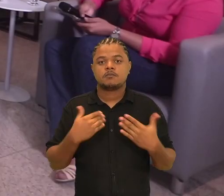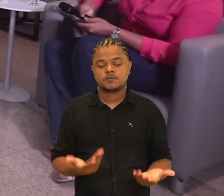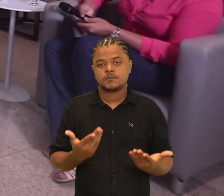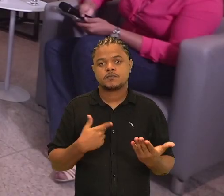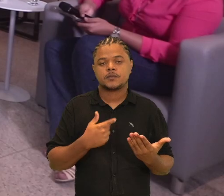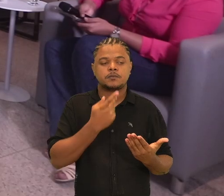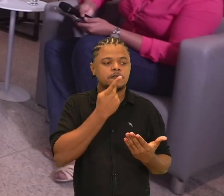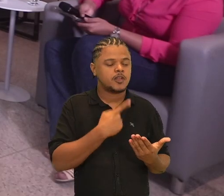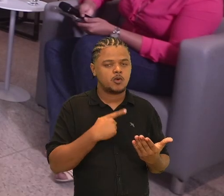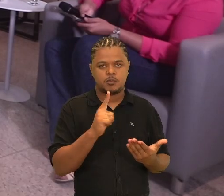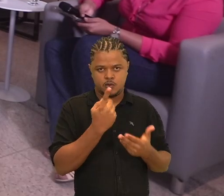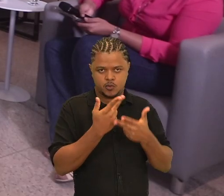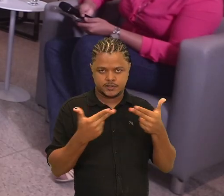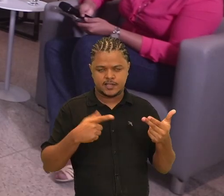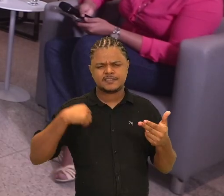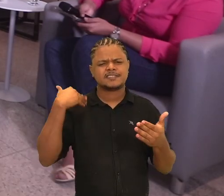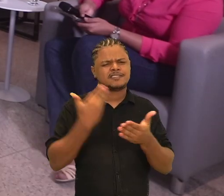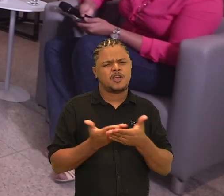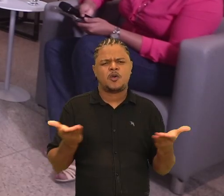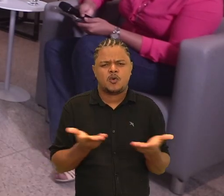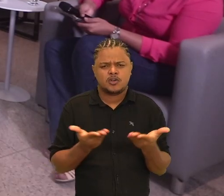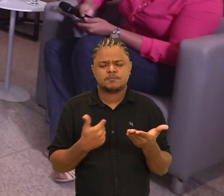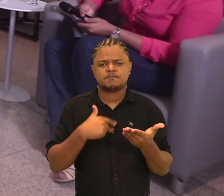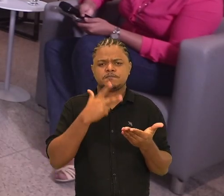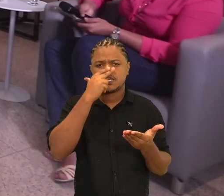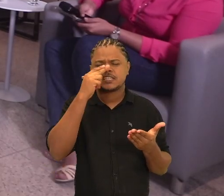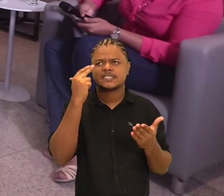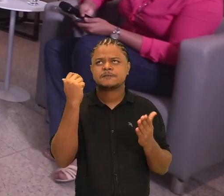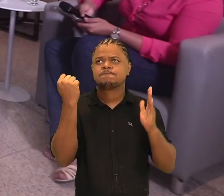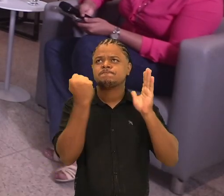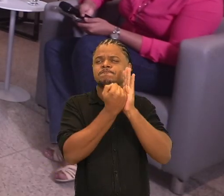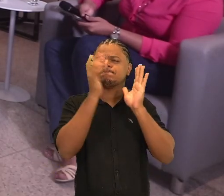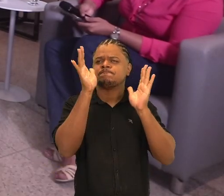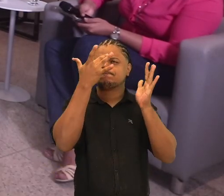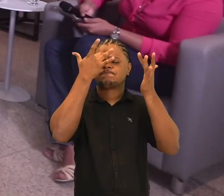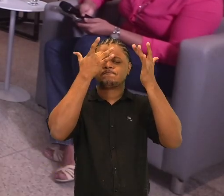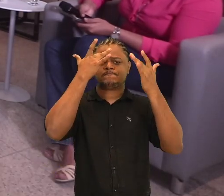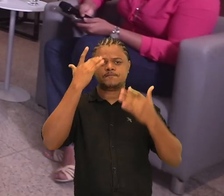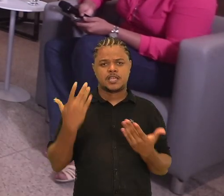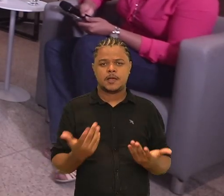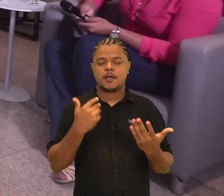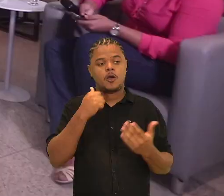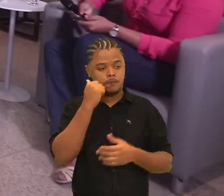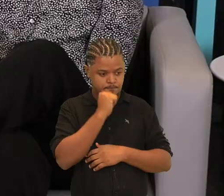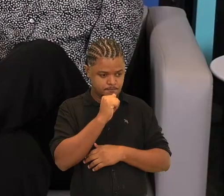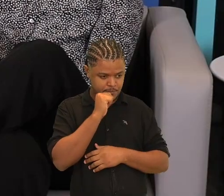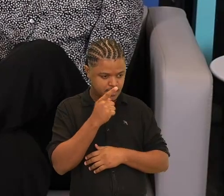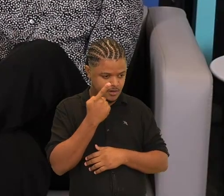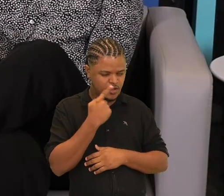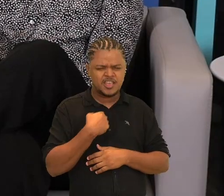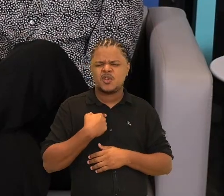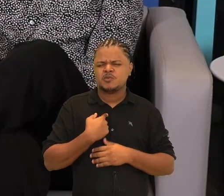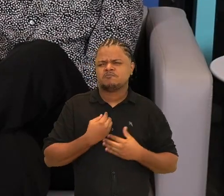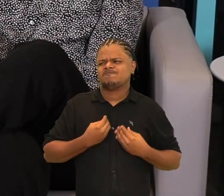disse uma coisa que até hoje parece que ecoa assim nos meus ouvidos. Ele diz assim, mãe, e eu estava muito fragilizada,